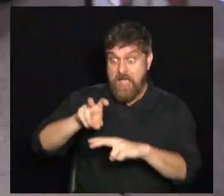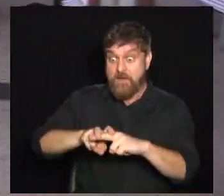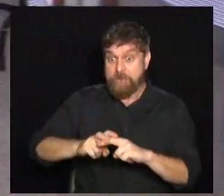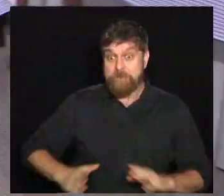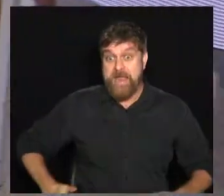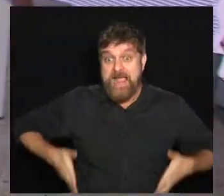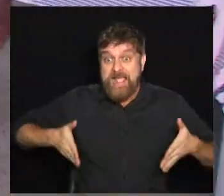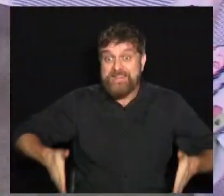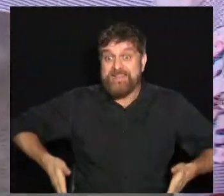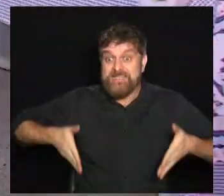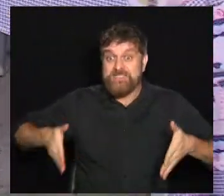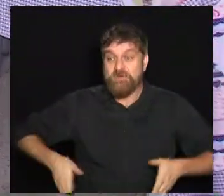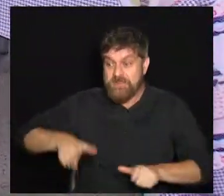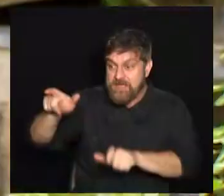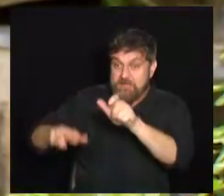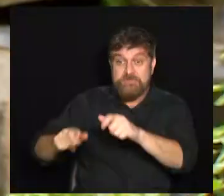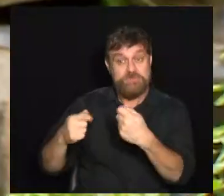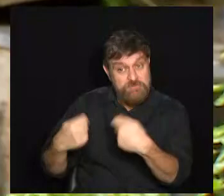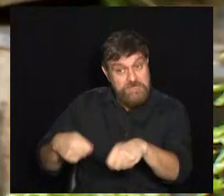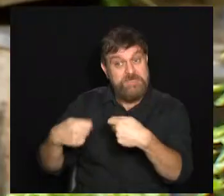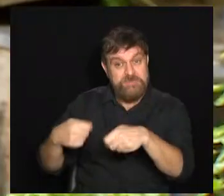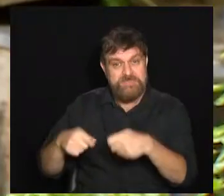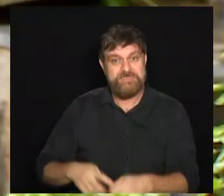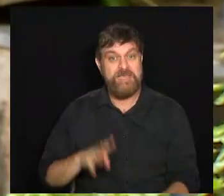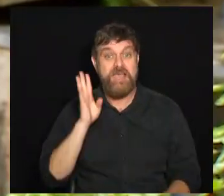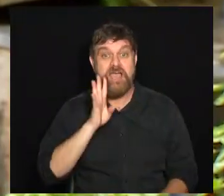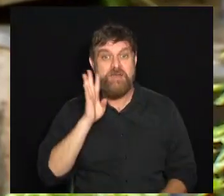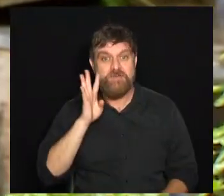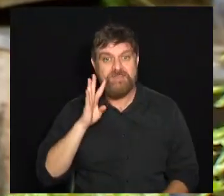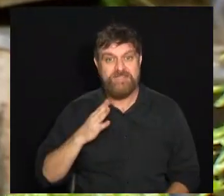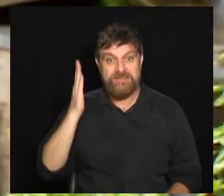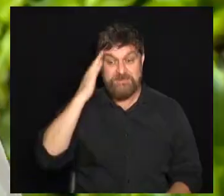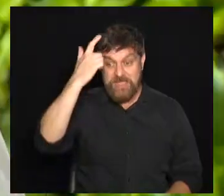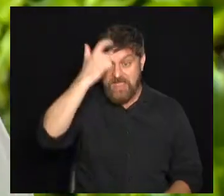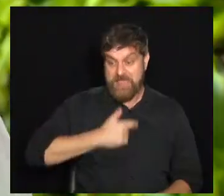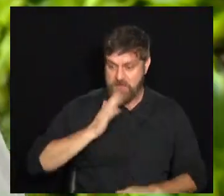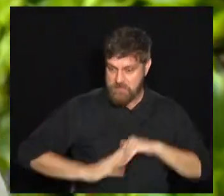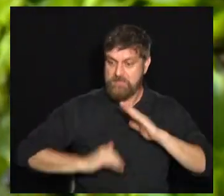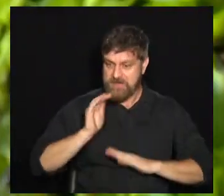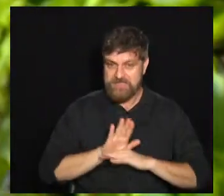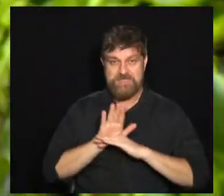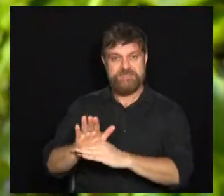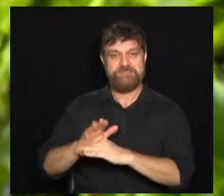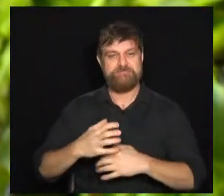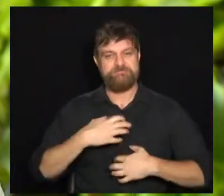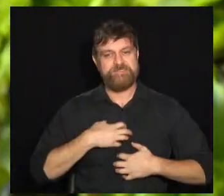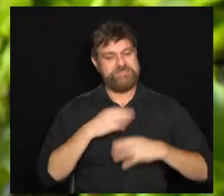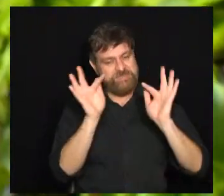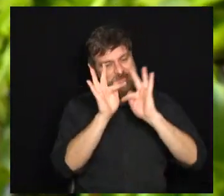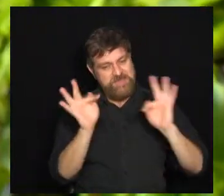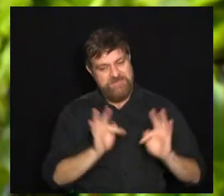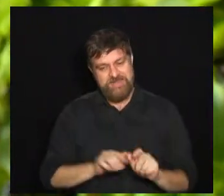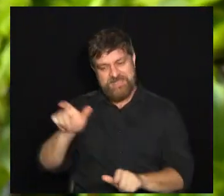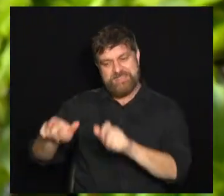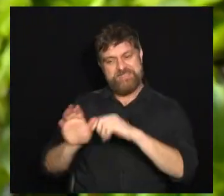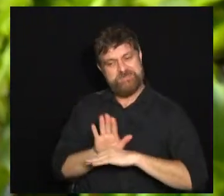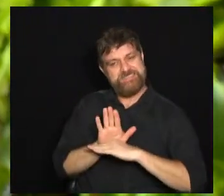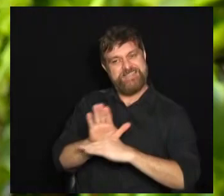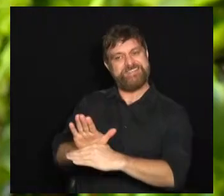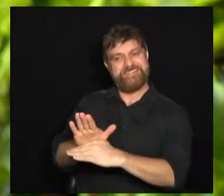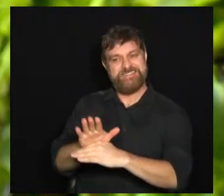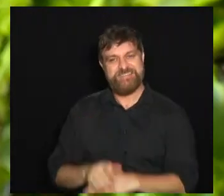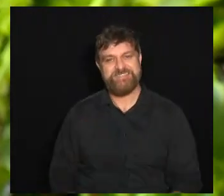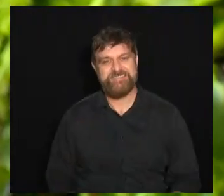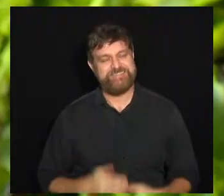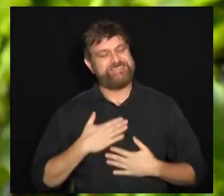as pessoas carentes. E é muito legal saber que eu estou ajudando. Me sinto bem feliz ajudando essas pessoas, assim,